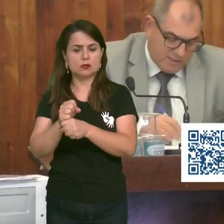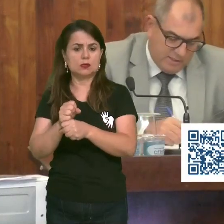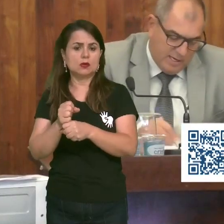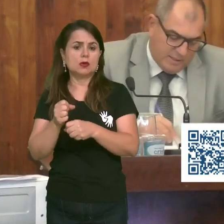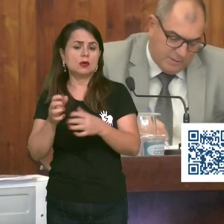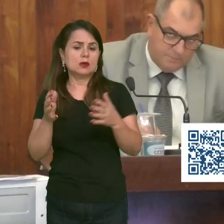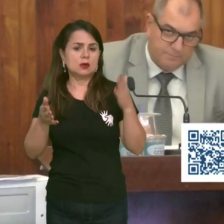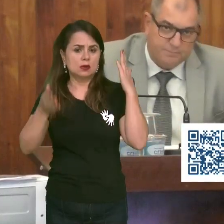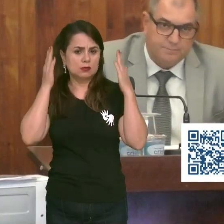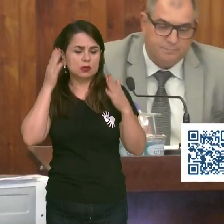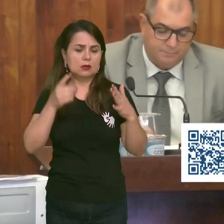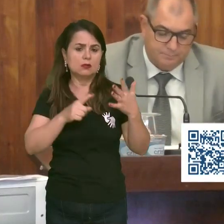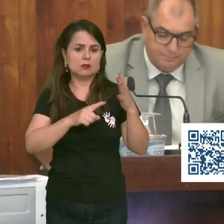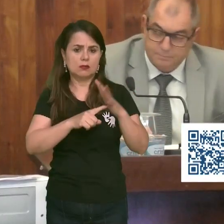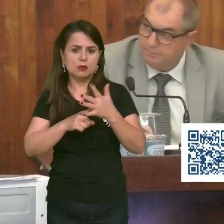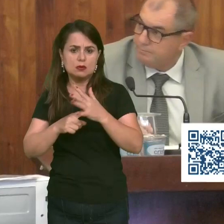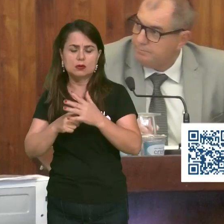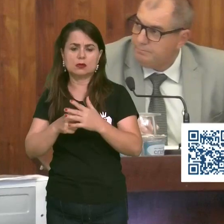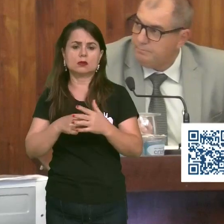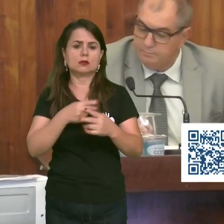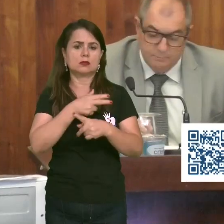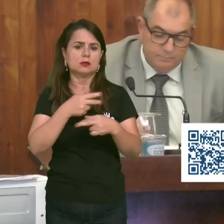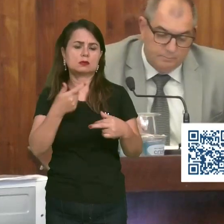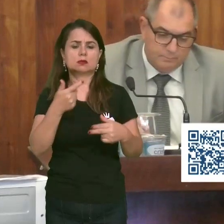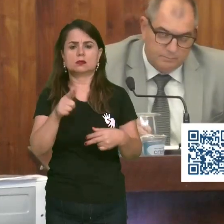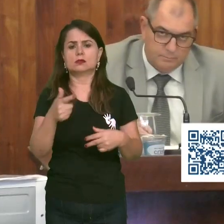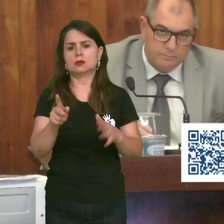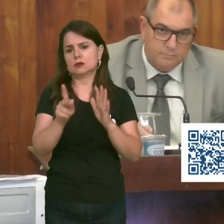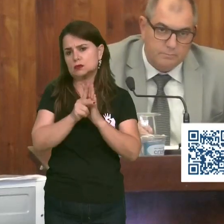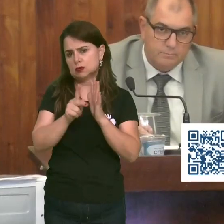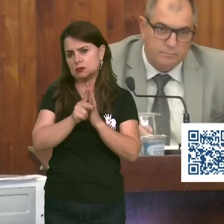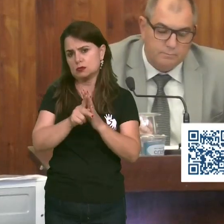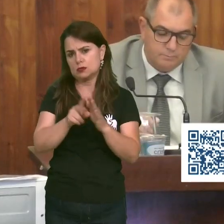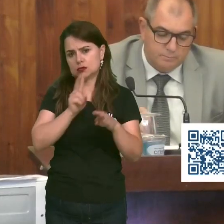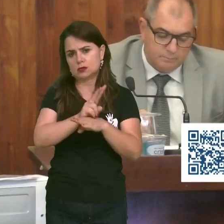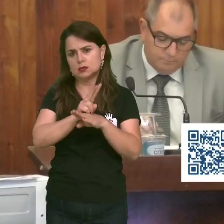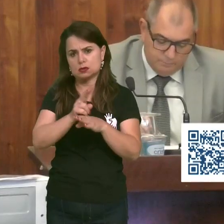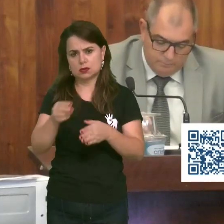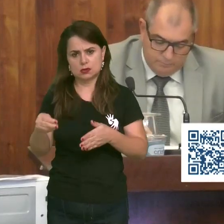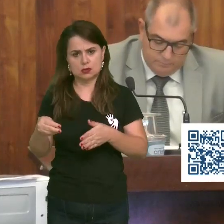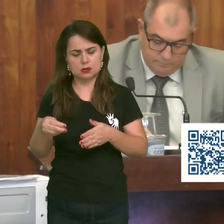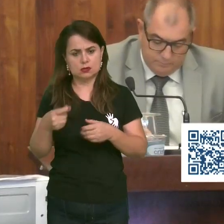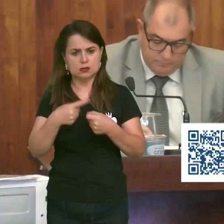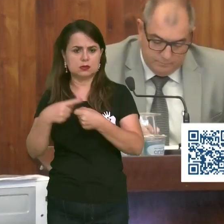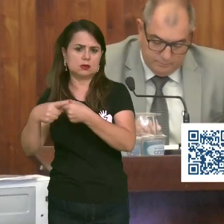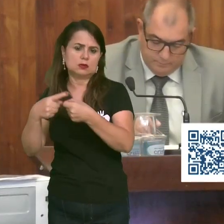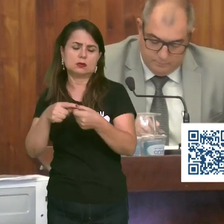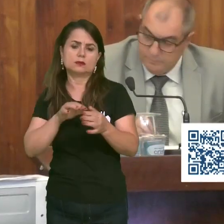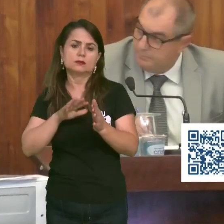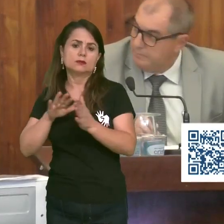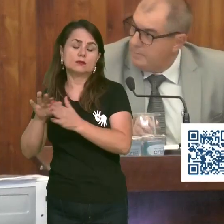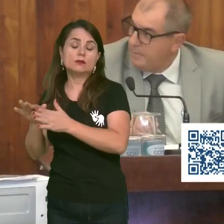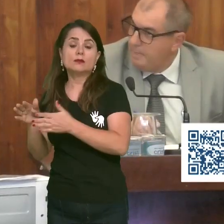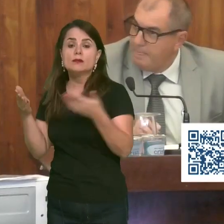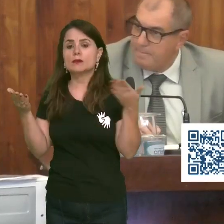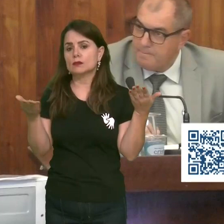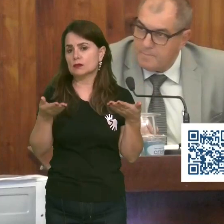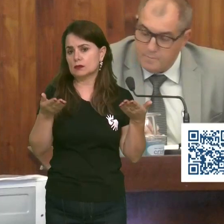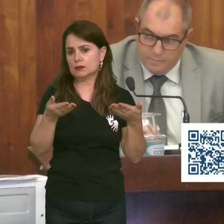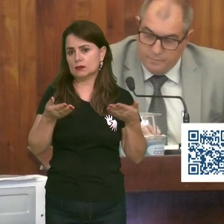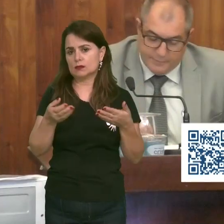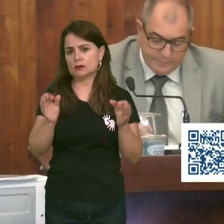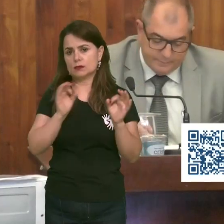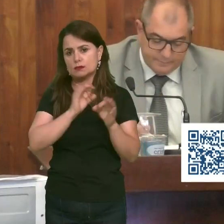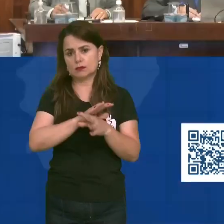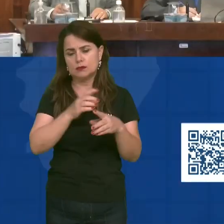públicas e nossa cidade requerimento tá está em discussão não havendo vereadores escritos encerra